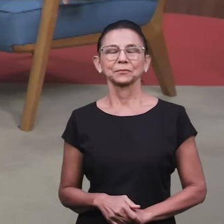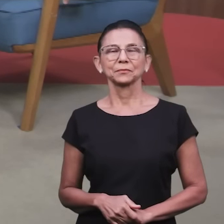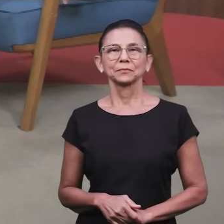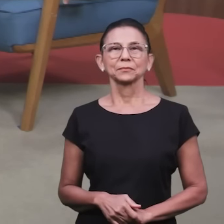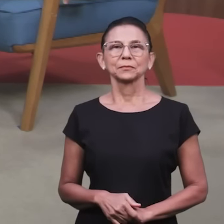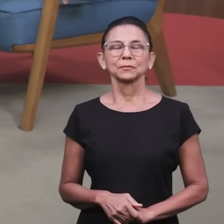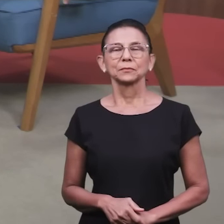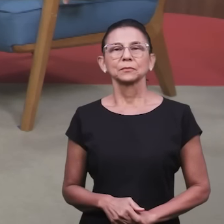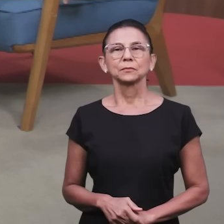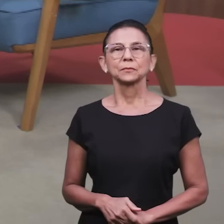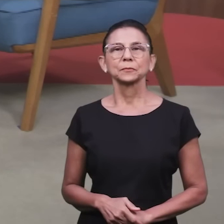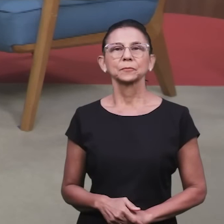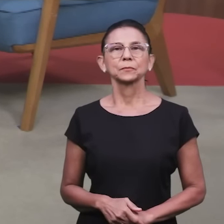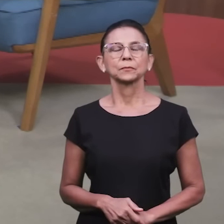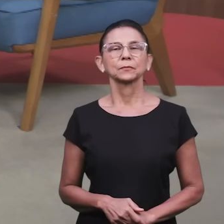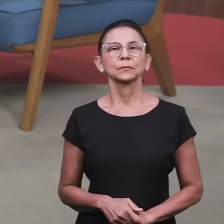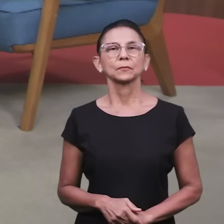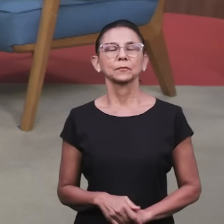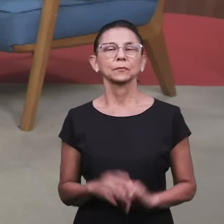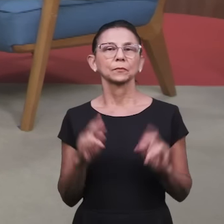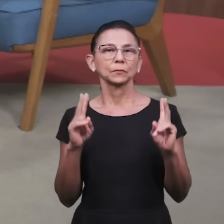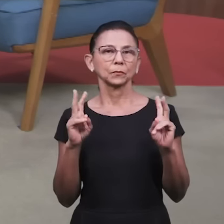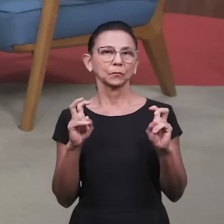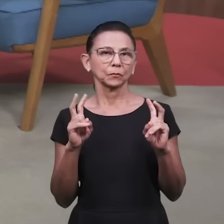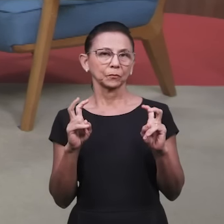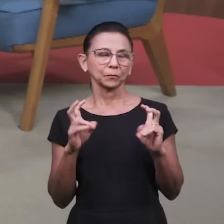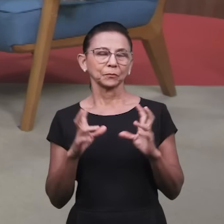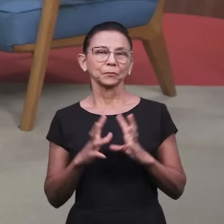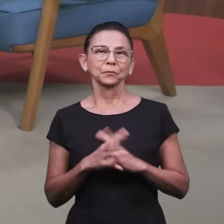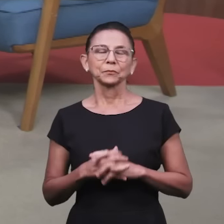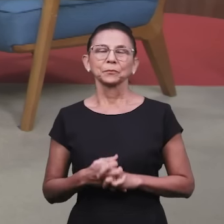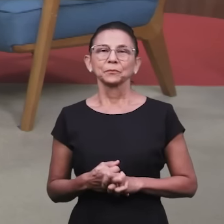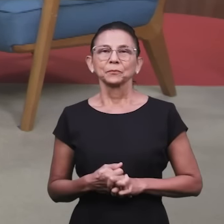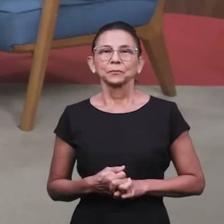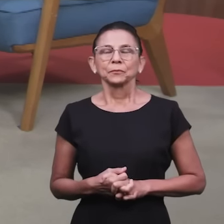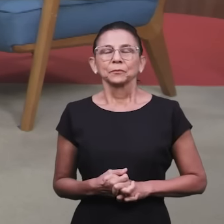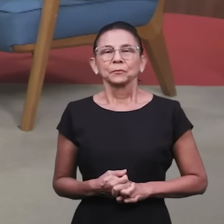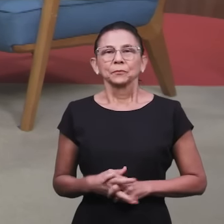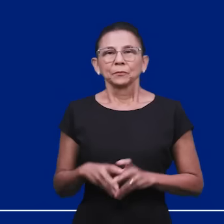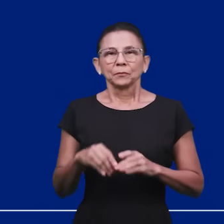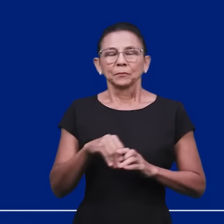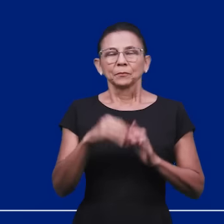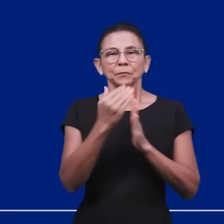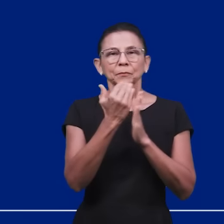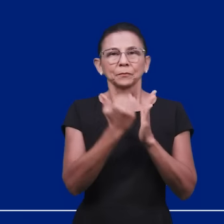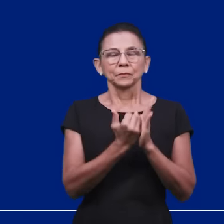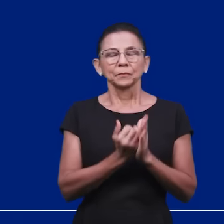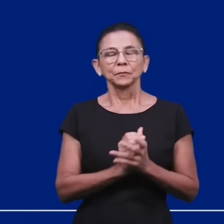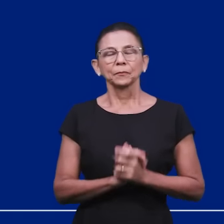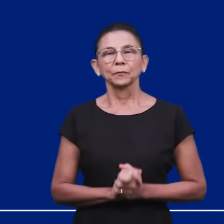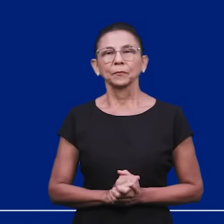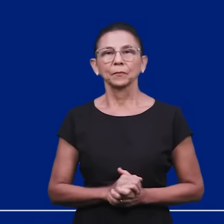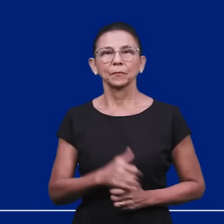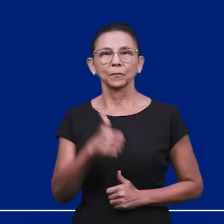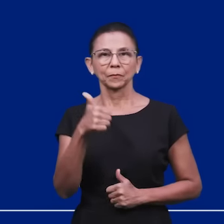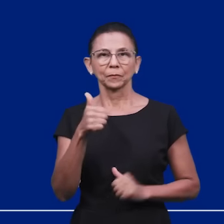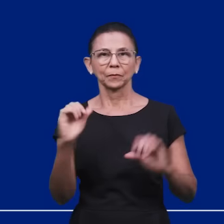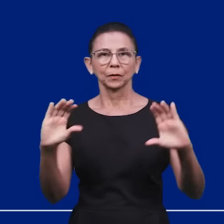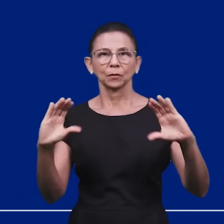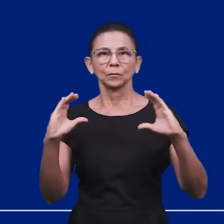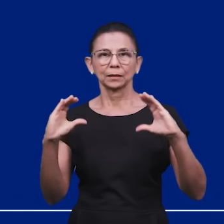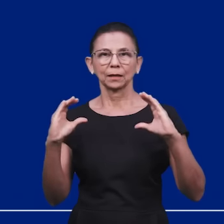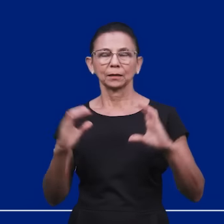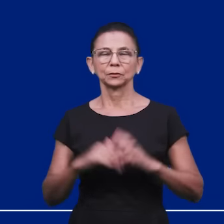hoje aqui nesse quadro, do assunto que foi tratado nesse quadro. Então vamos lá. O primeiro comentário vem